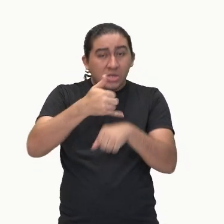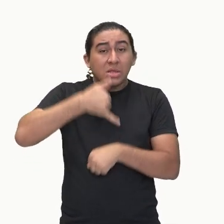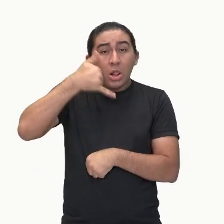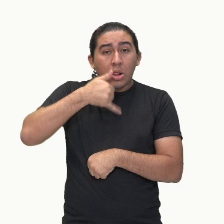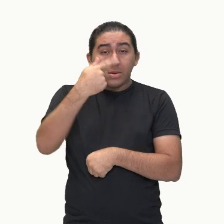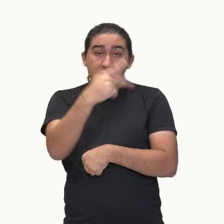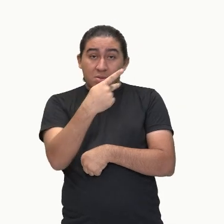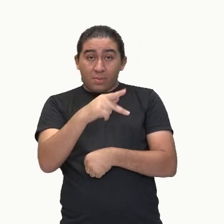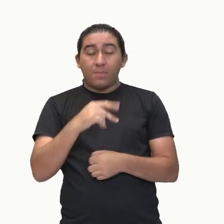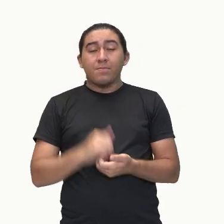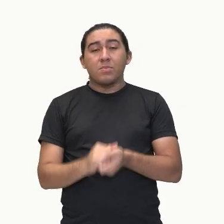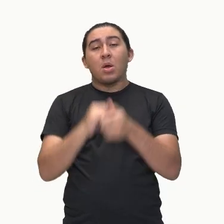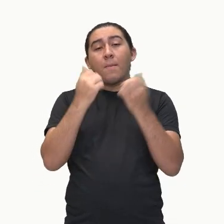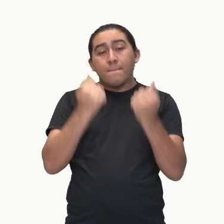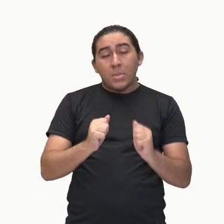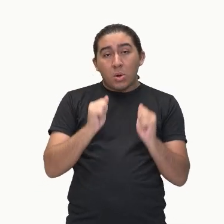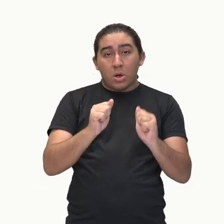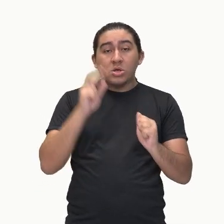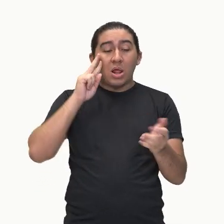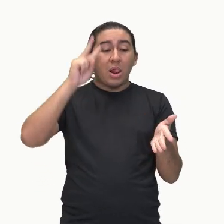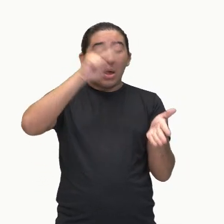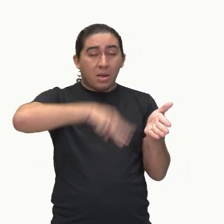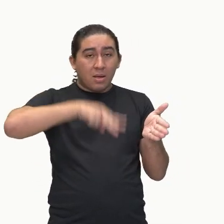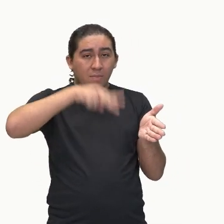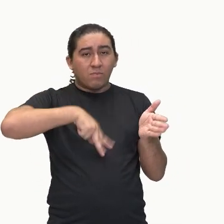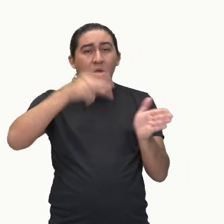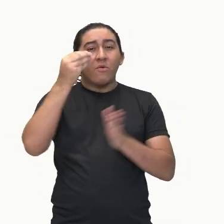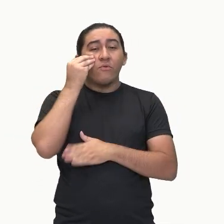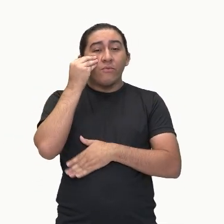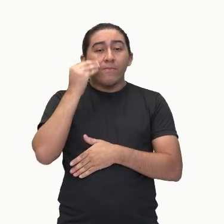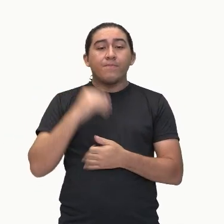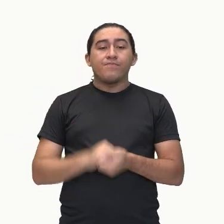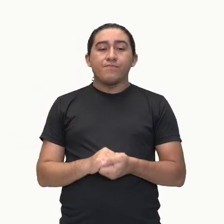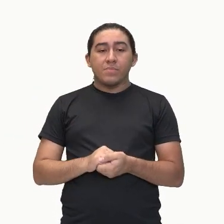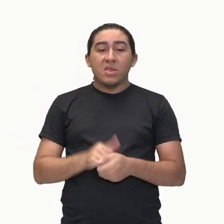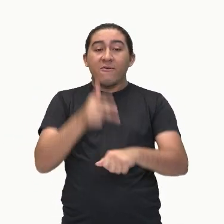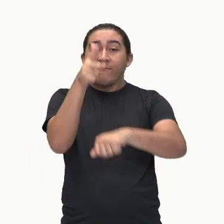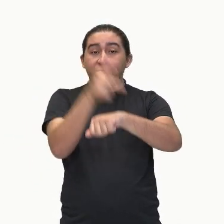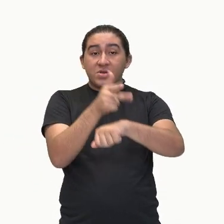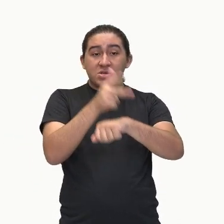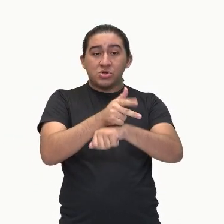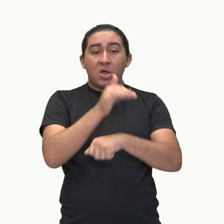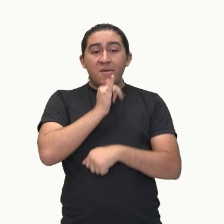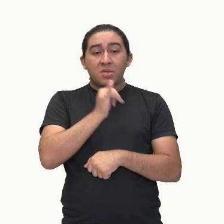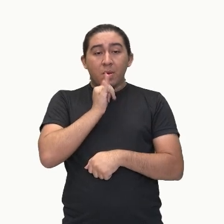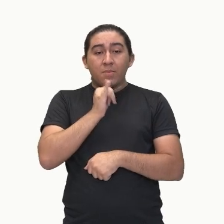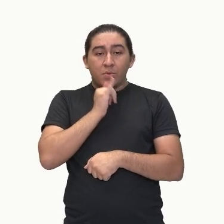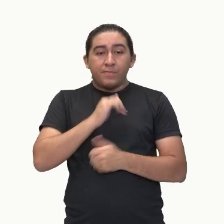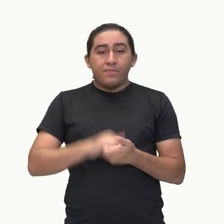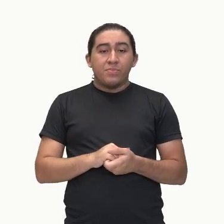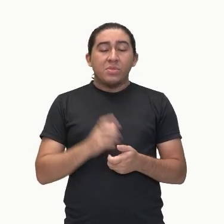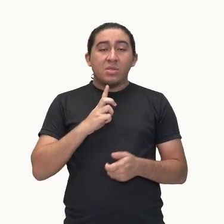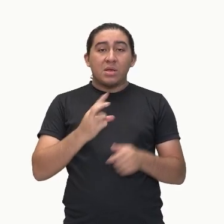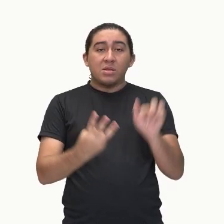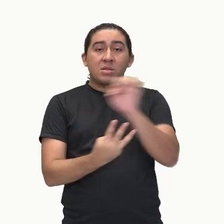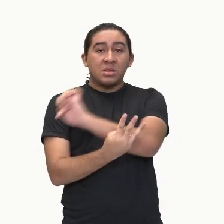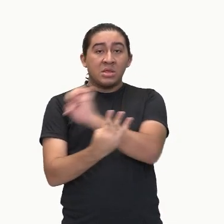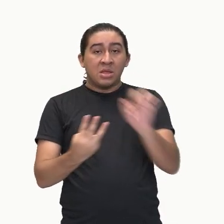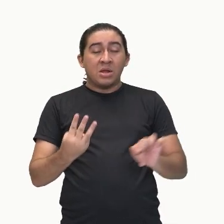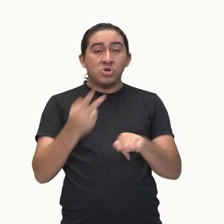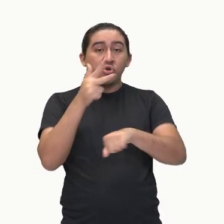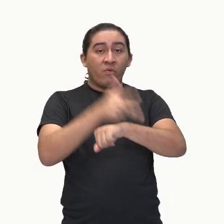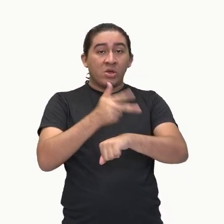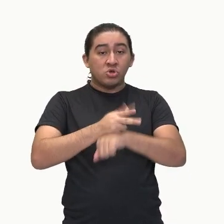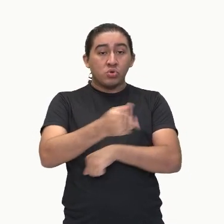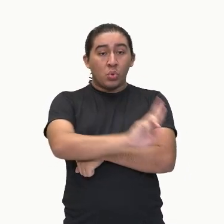QR Code, e vai ser possível enxergar obras como a questão do espetáculo